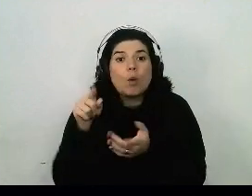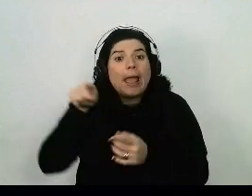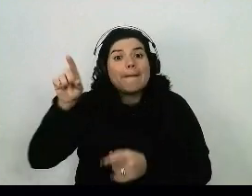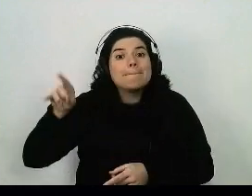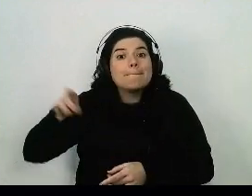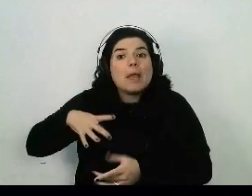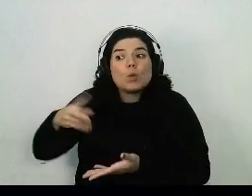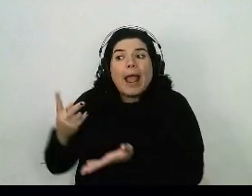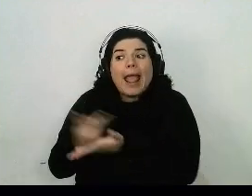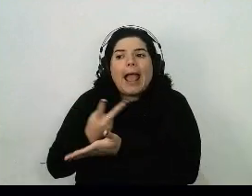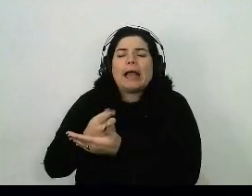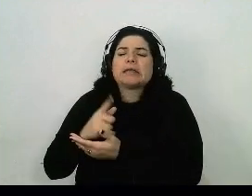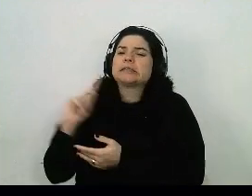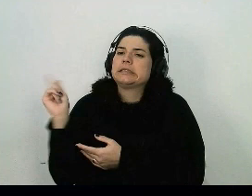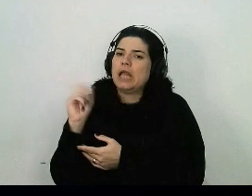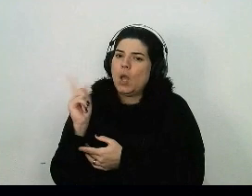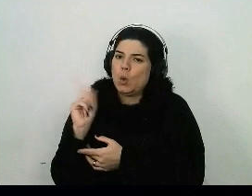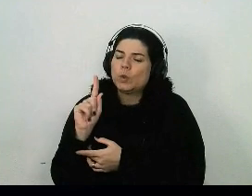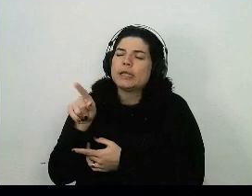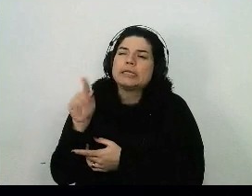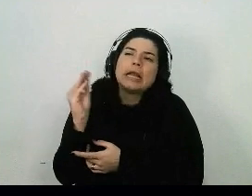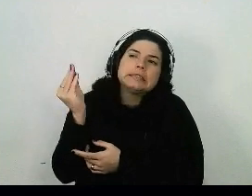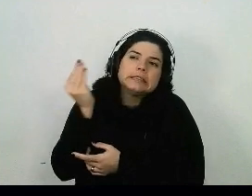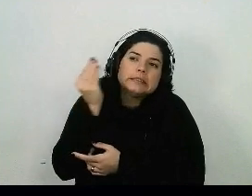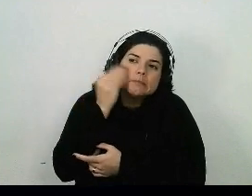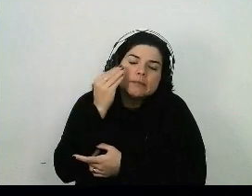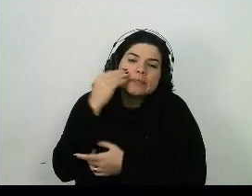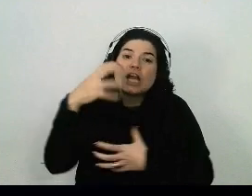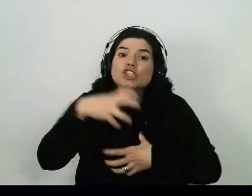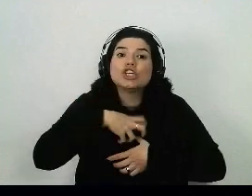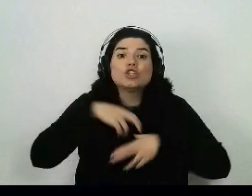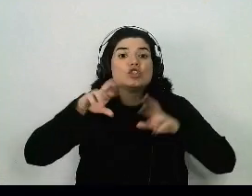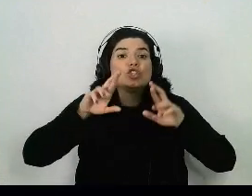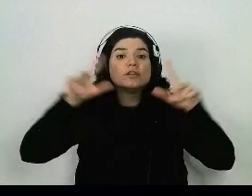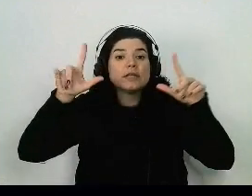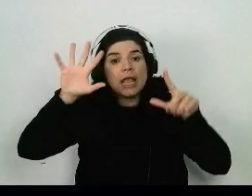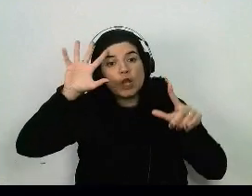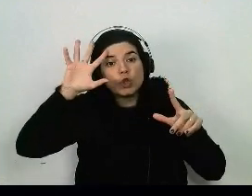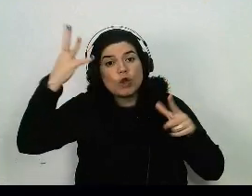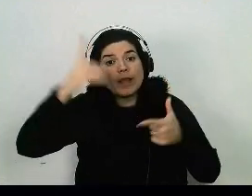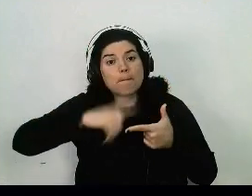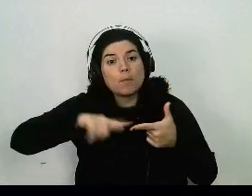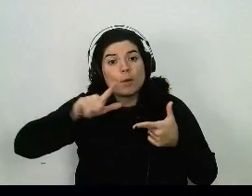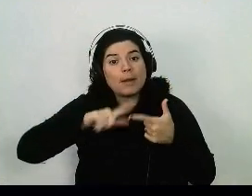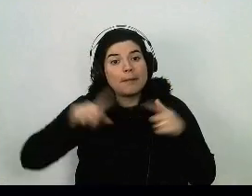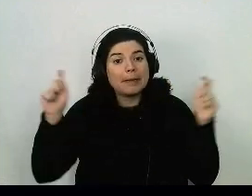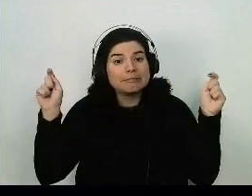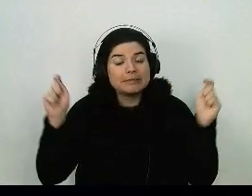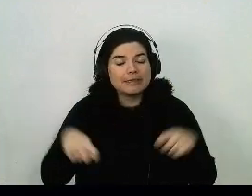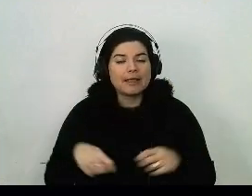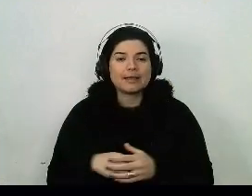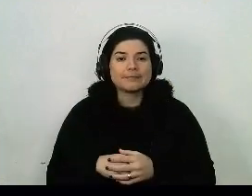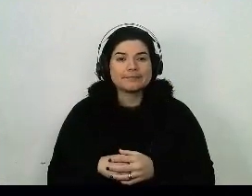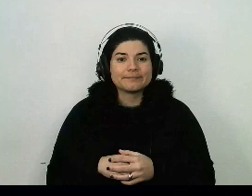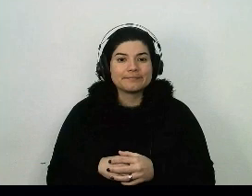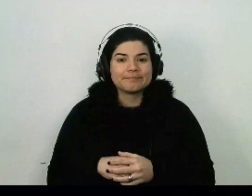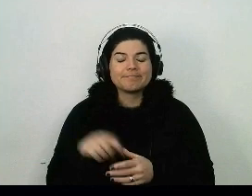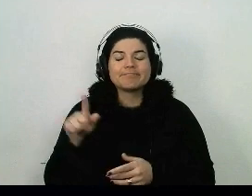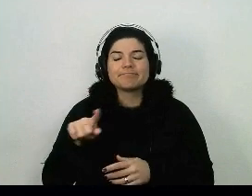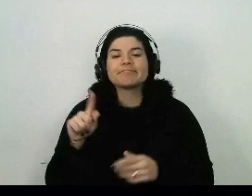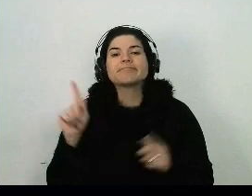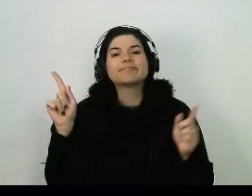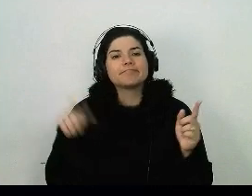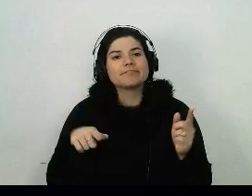e que elas experimentem formas diferentes de resolver o mesmo problema e a gente recompensa o erro